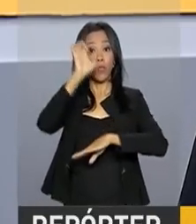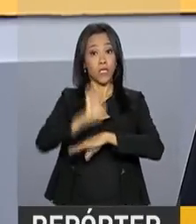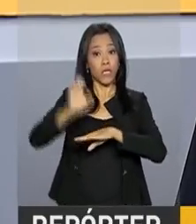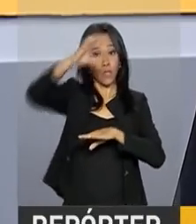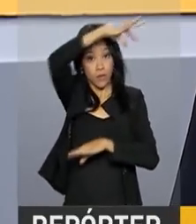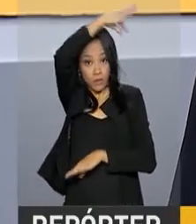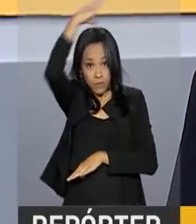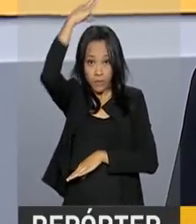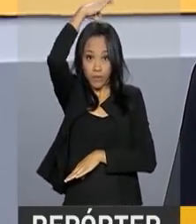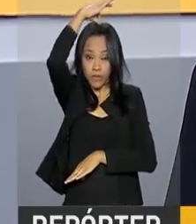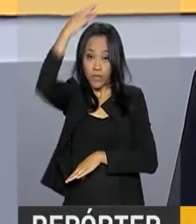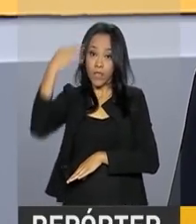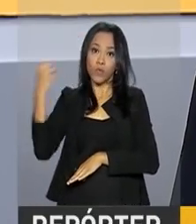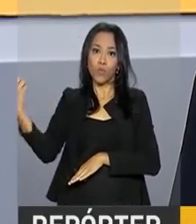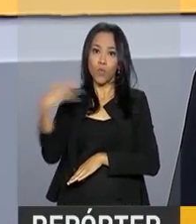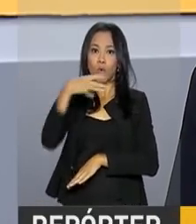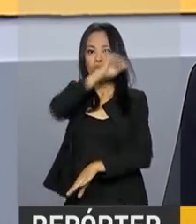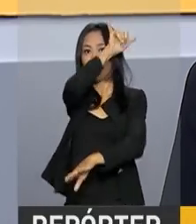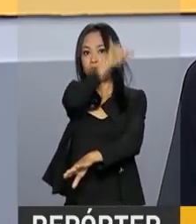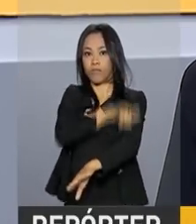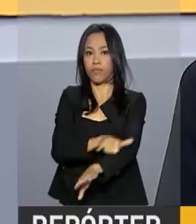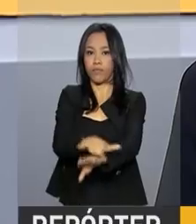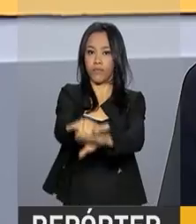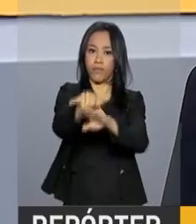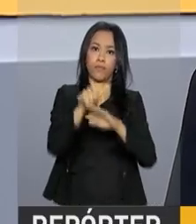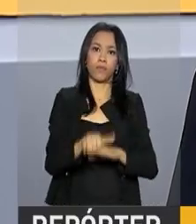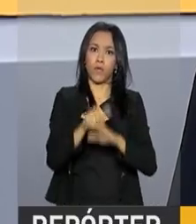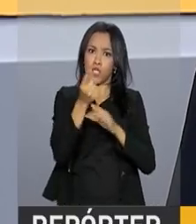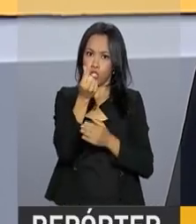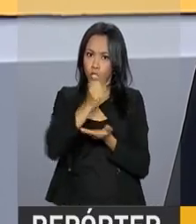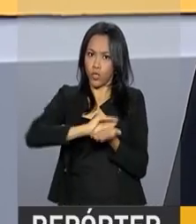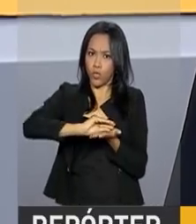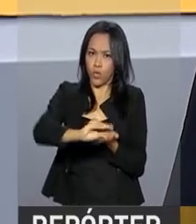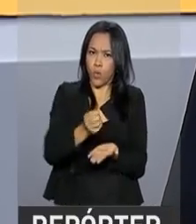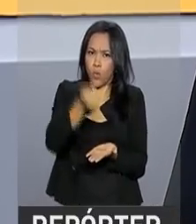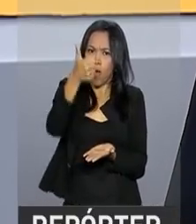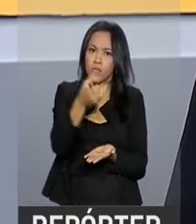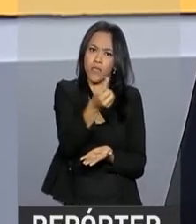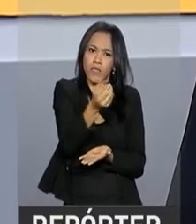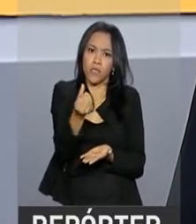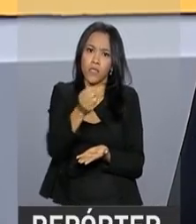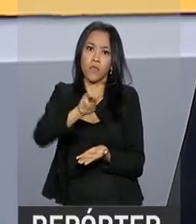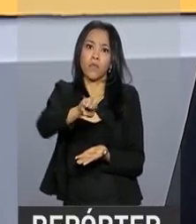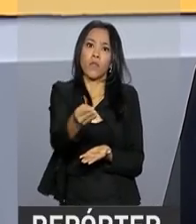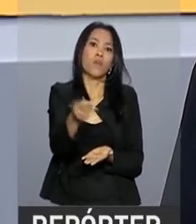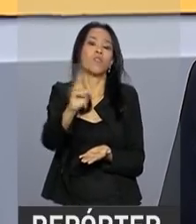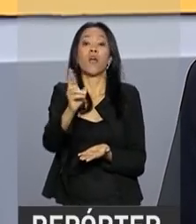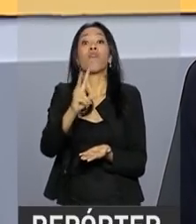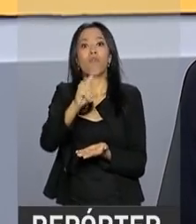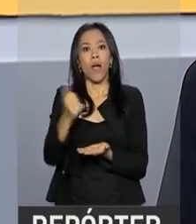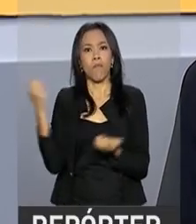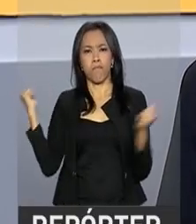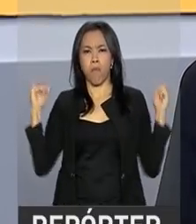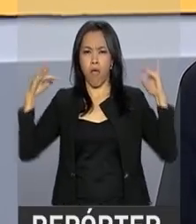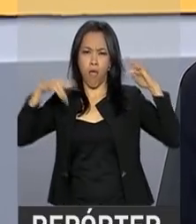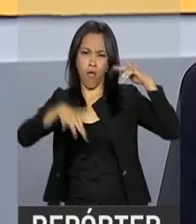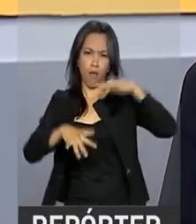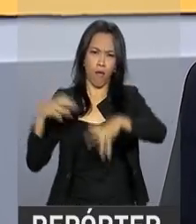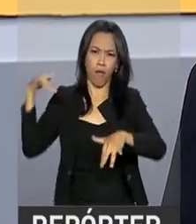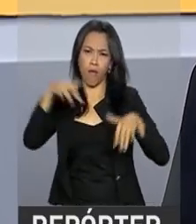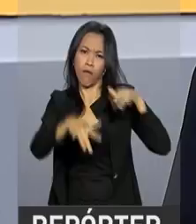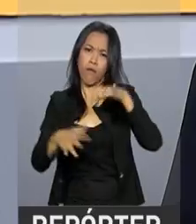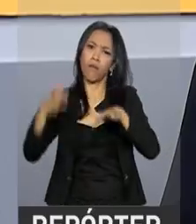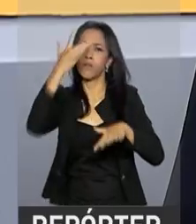um novo aeroporto. Com um investimento de quase 600 milhões de reais, o terminal vai aumentar a capacidade de transporte